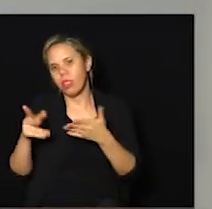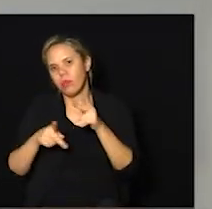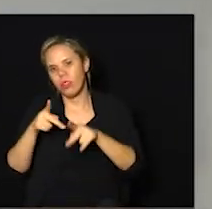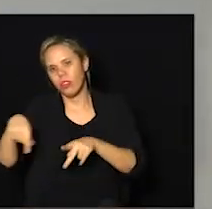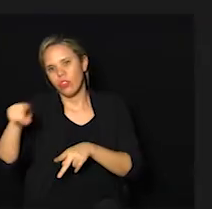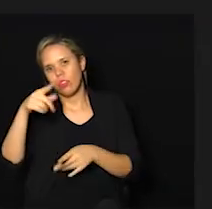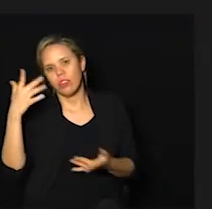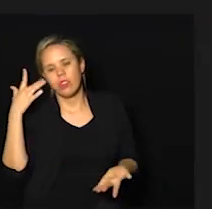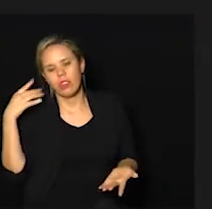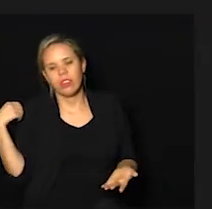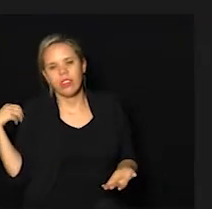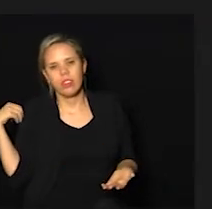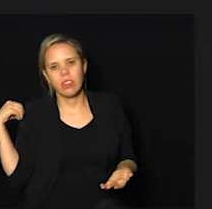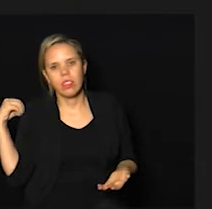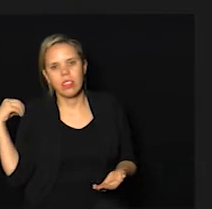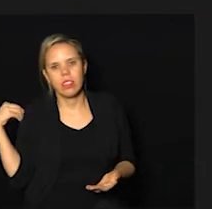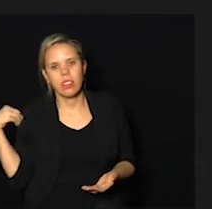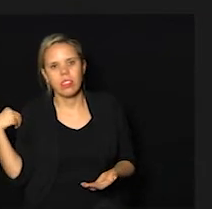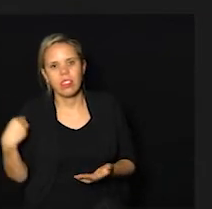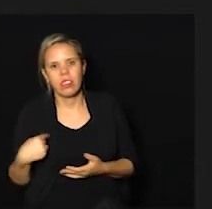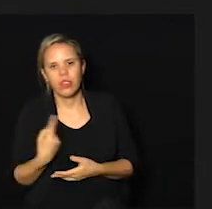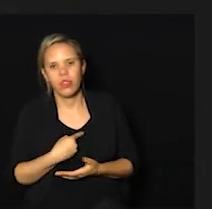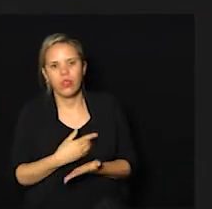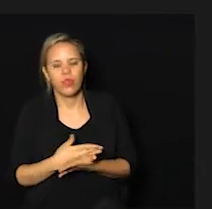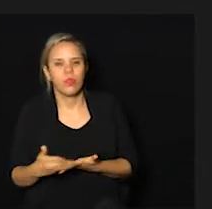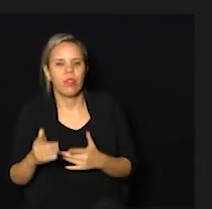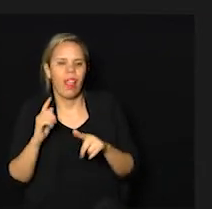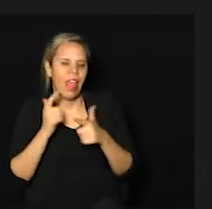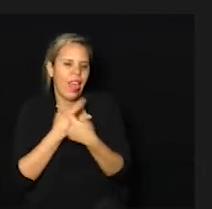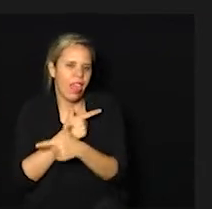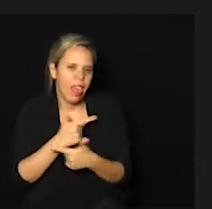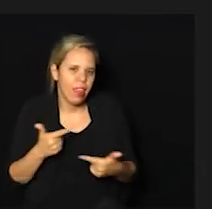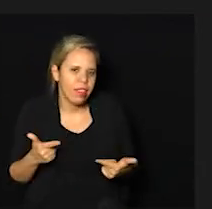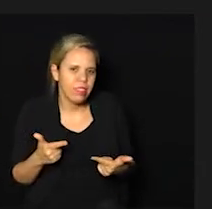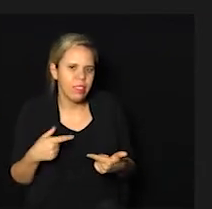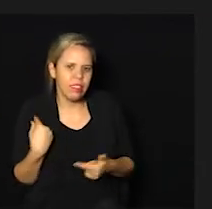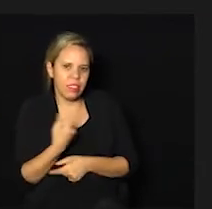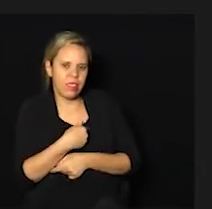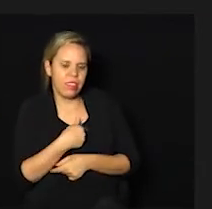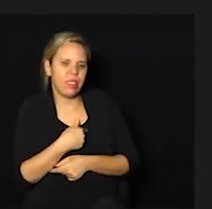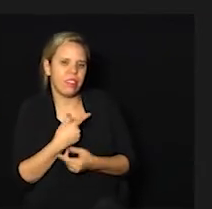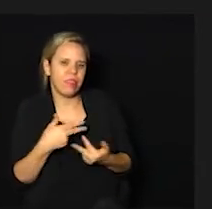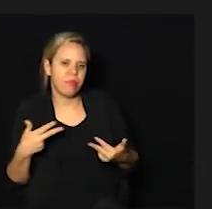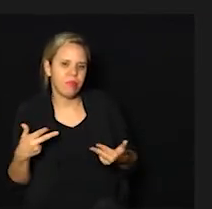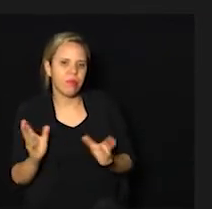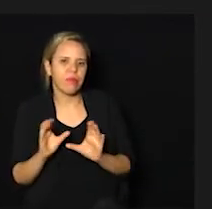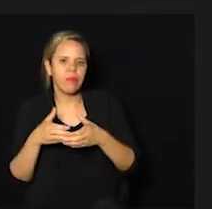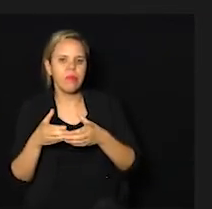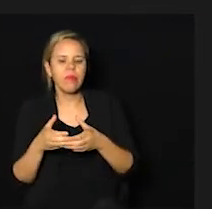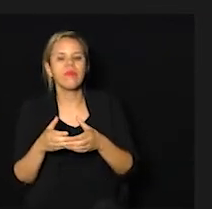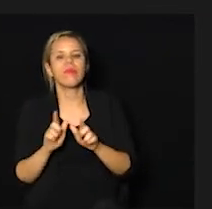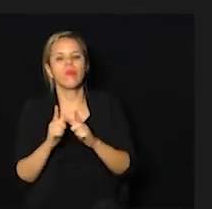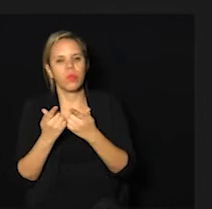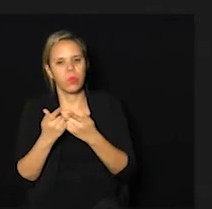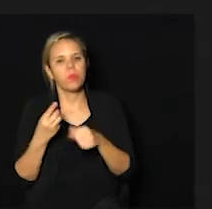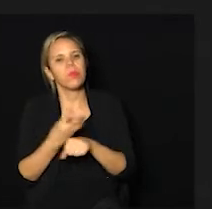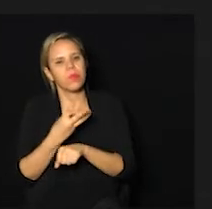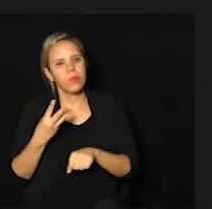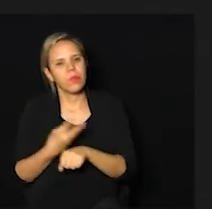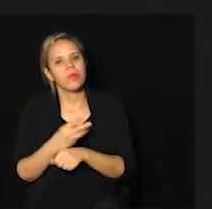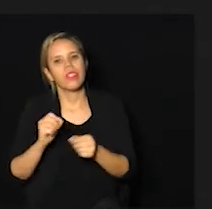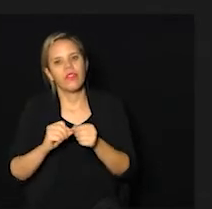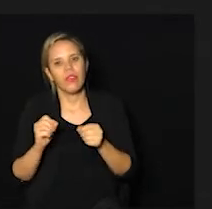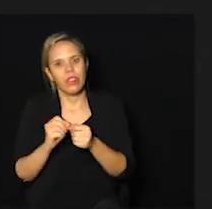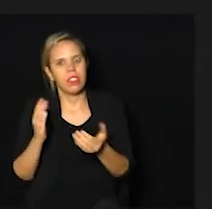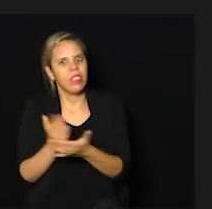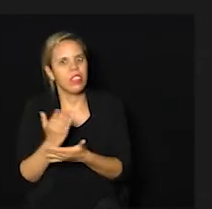né? É, assim, a gente começou a dar risada das nossas coisas no grupo de WhatsApp e a gente falou, não, vamos fazer